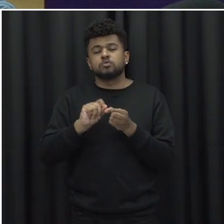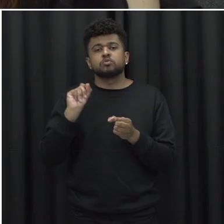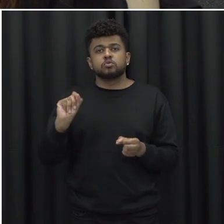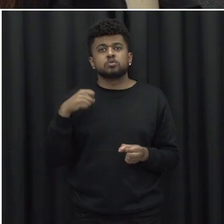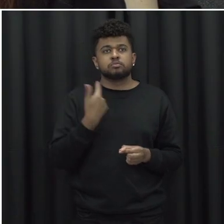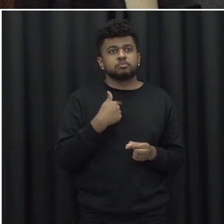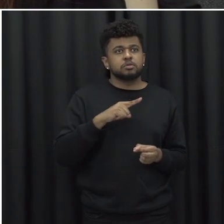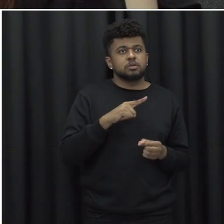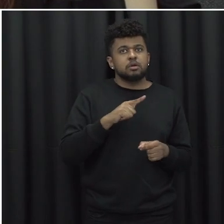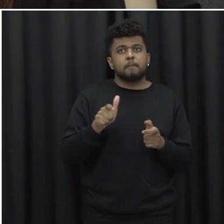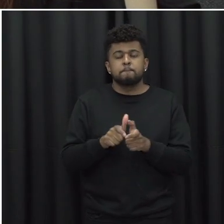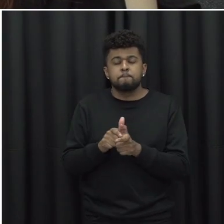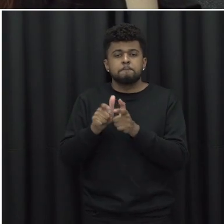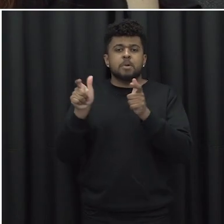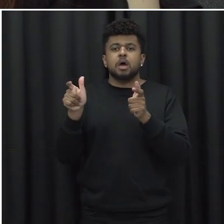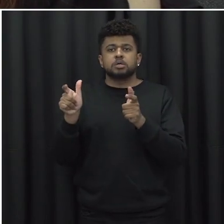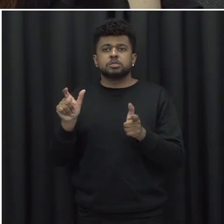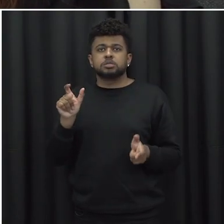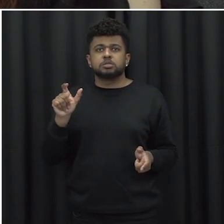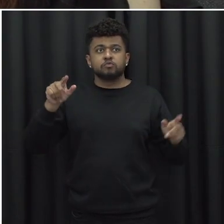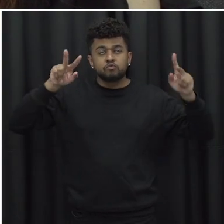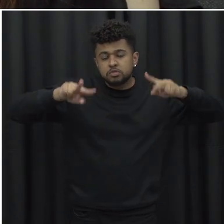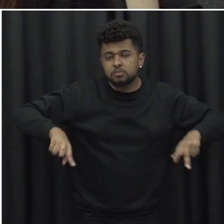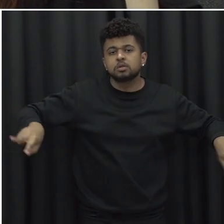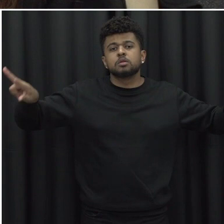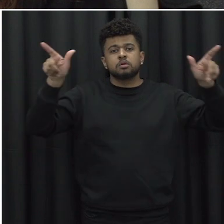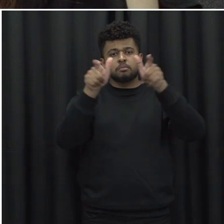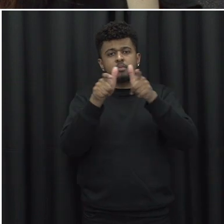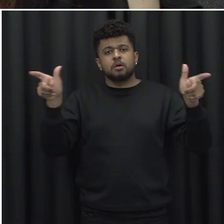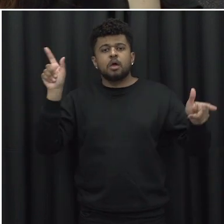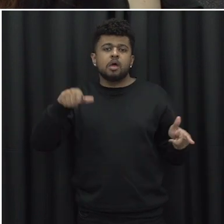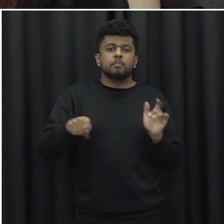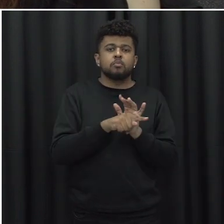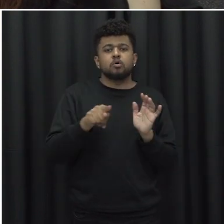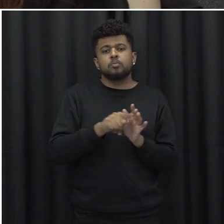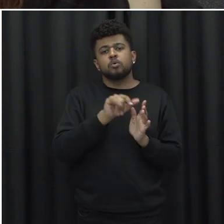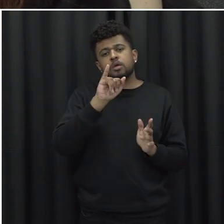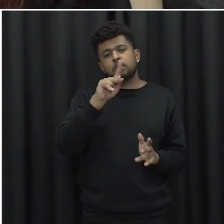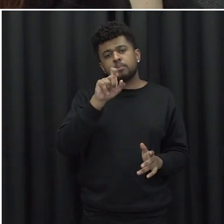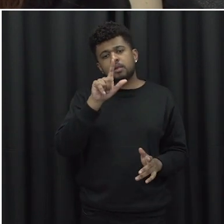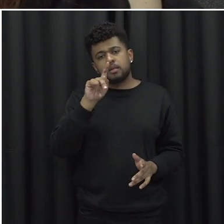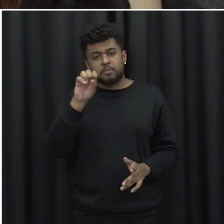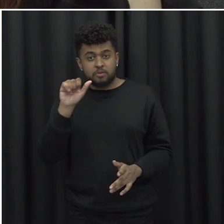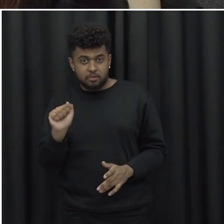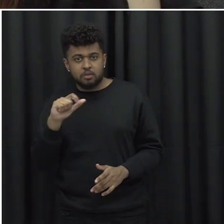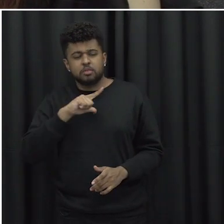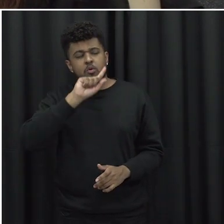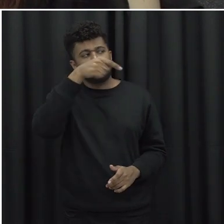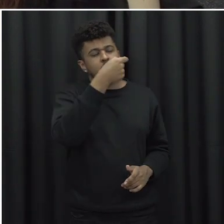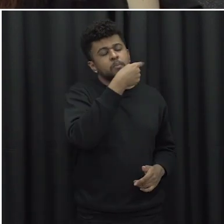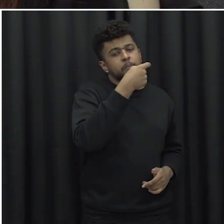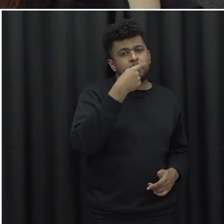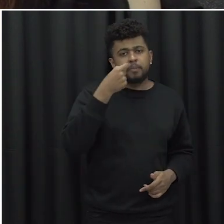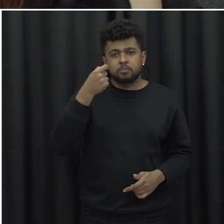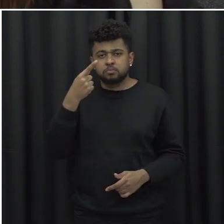deu um grande aumento, uma visibilidade maior, foi na epilepsia refratária, né? Ao tratamento com